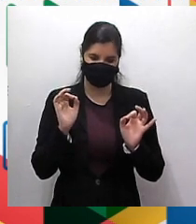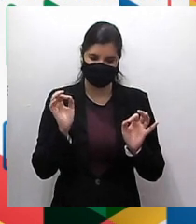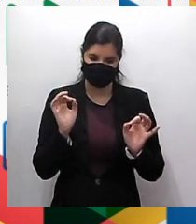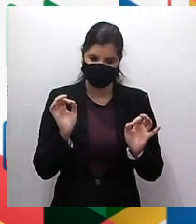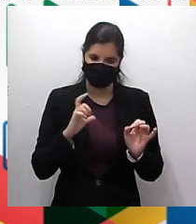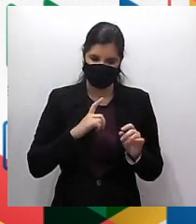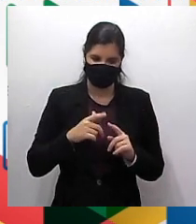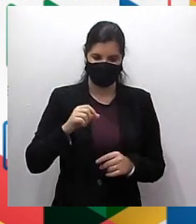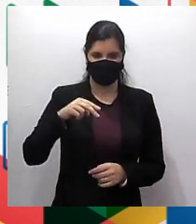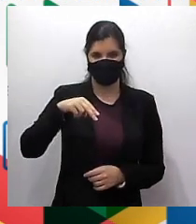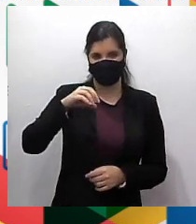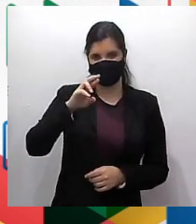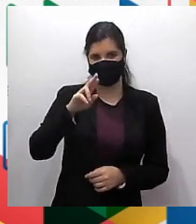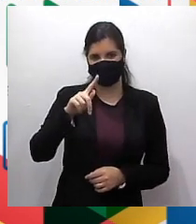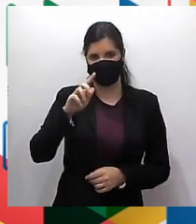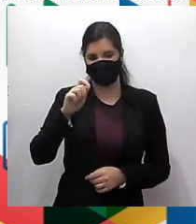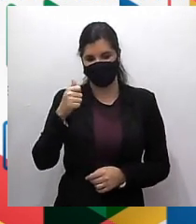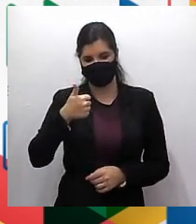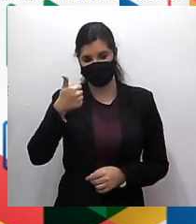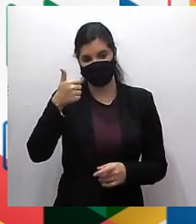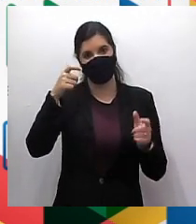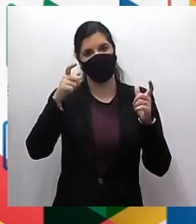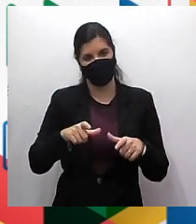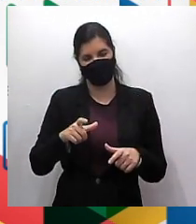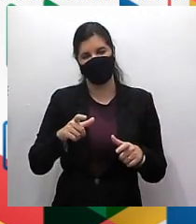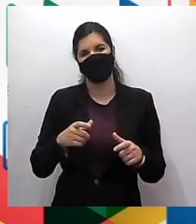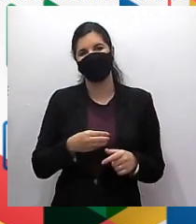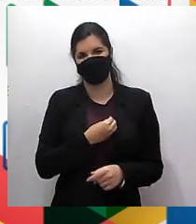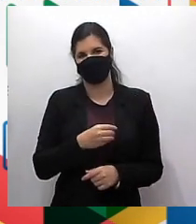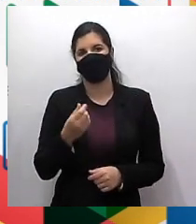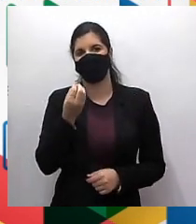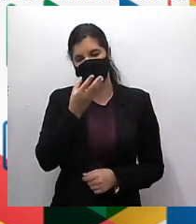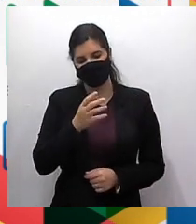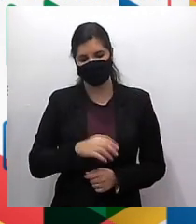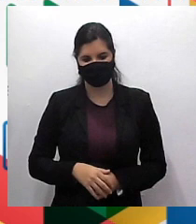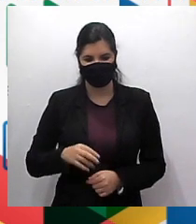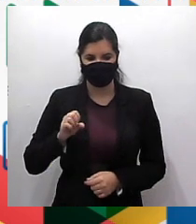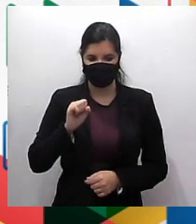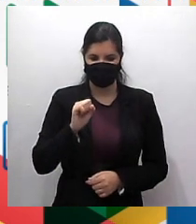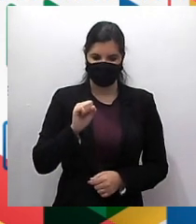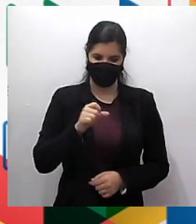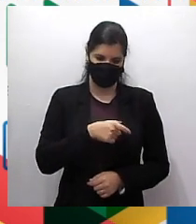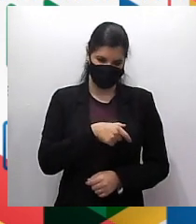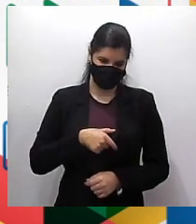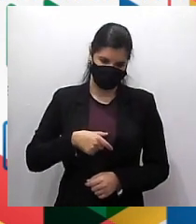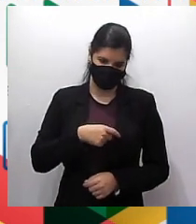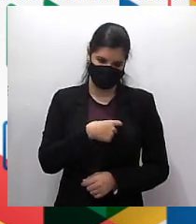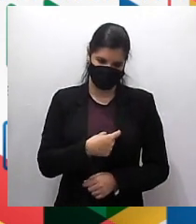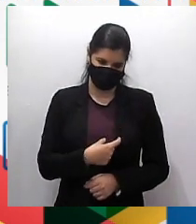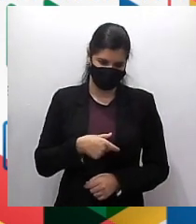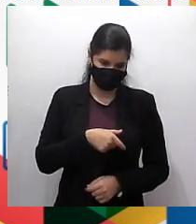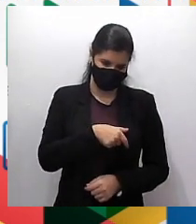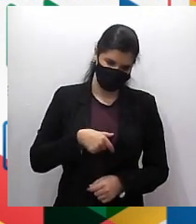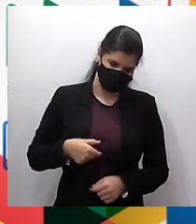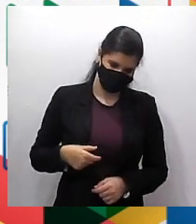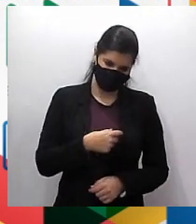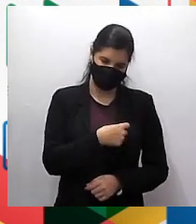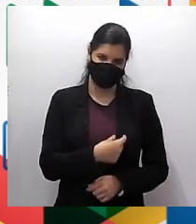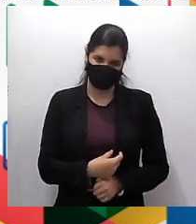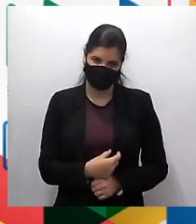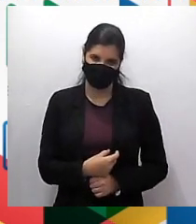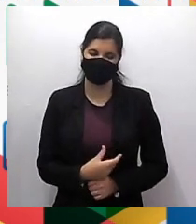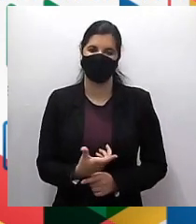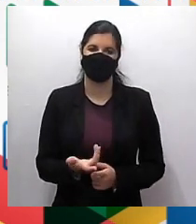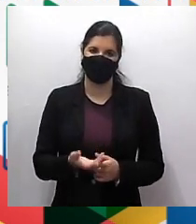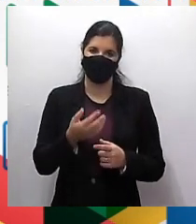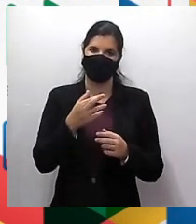IDH, em primeiro lugar é a Noruega é o melhor lugar do mundo para se viver, seguido da Suíça como segundo melhor lugar. E engraçado, porque não